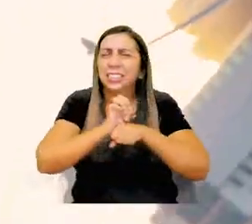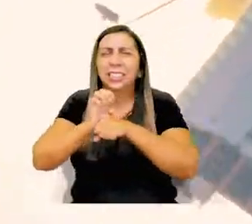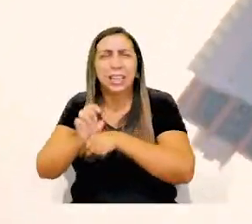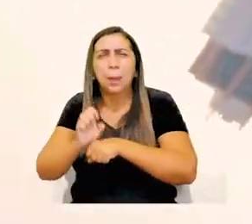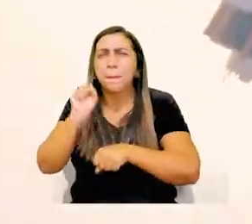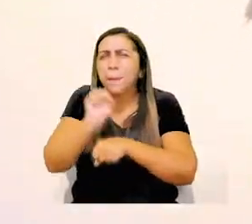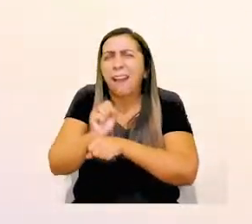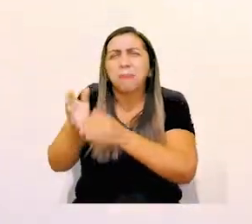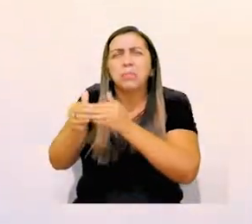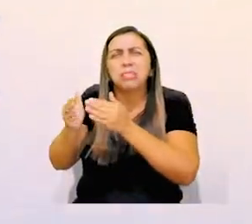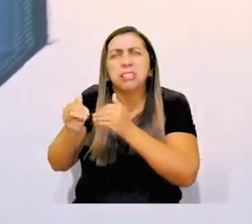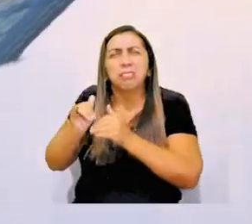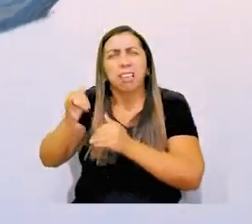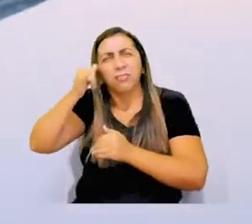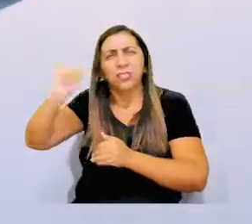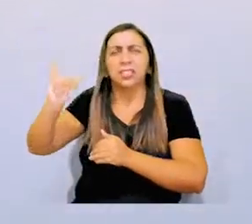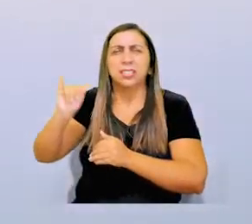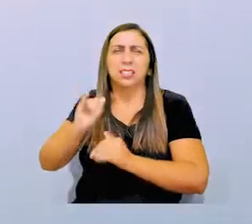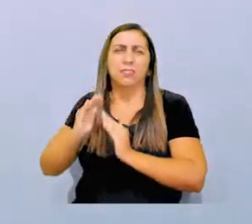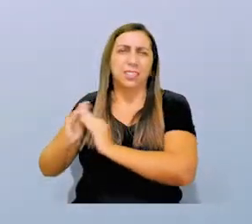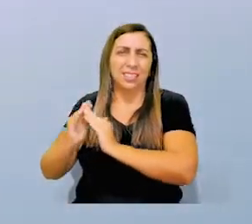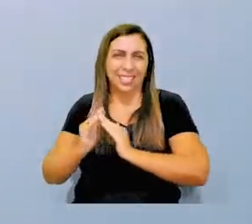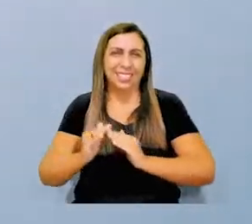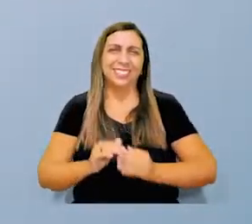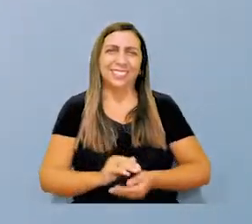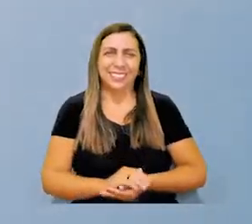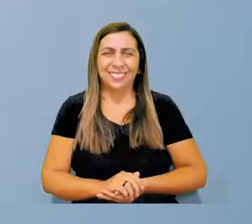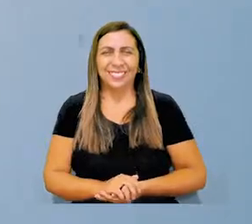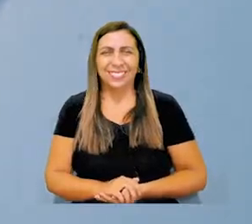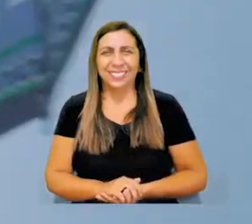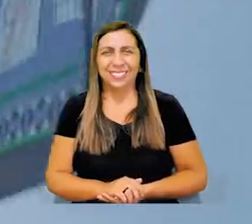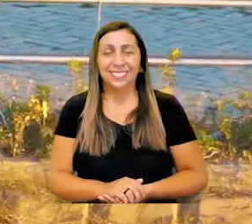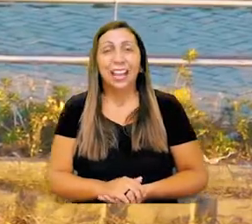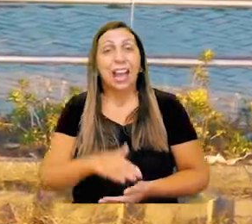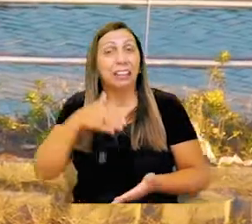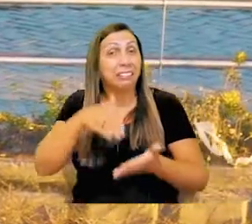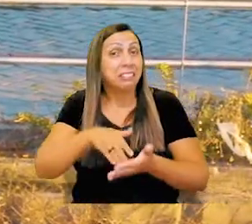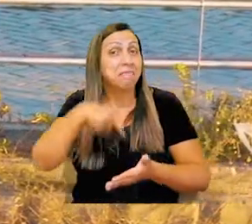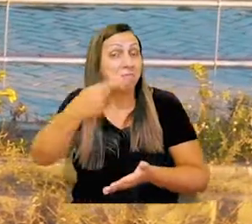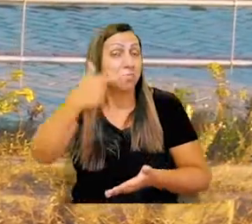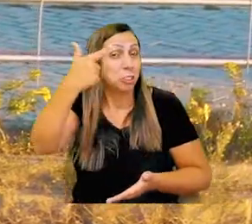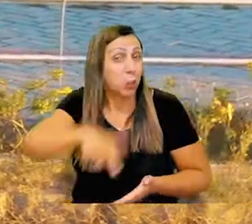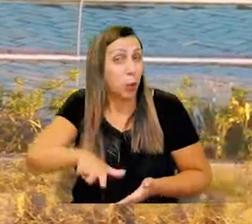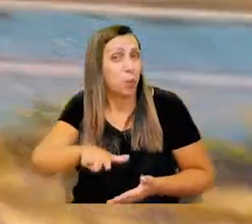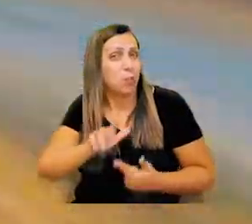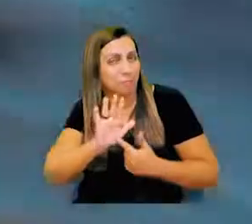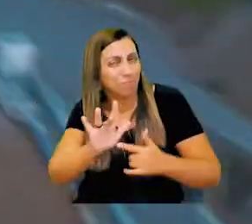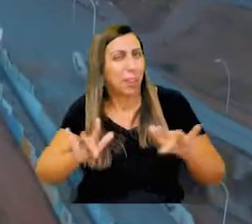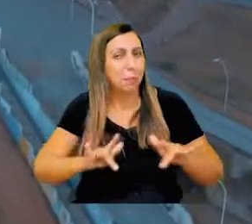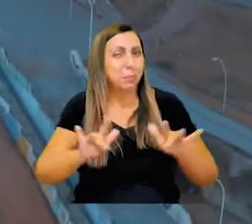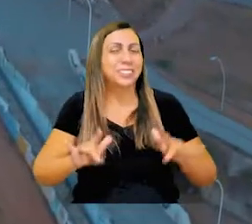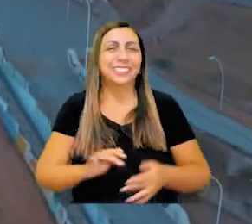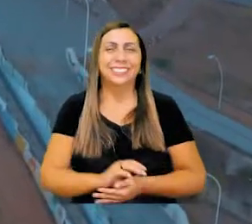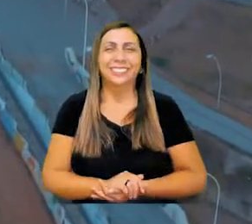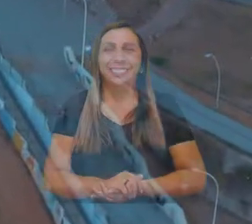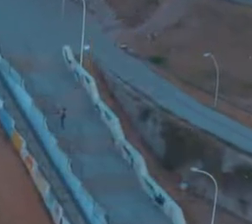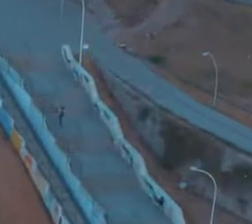todinho. Vou parar de pegar a internet do vizinho. Até a próxima previsão do rap.